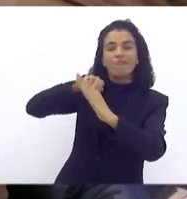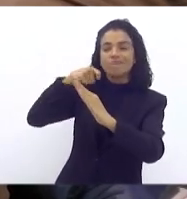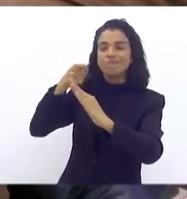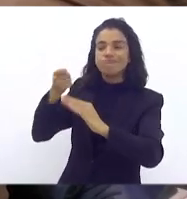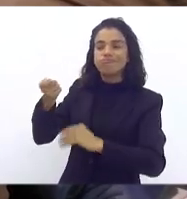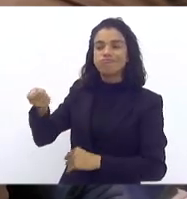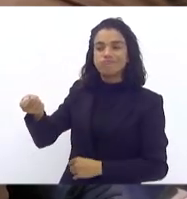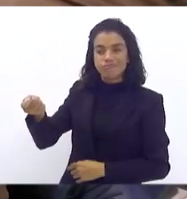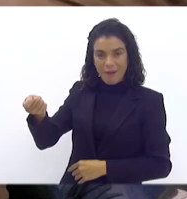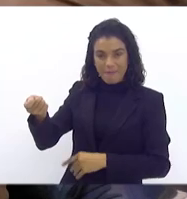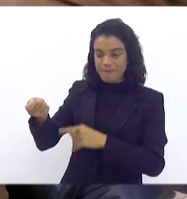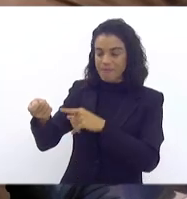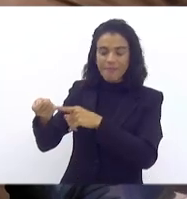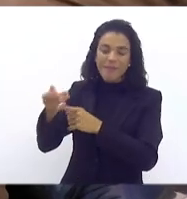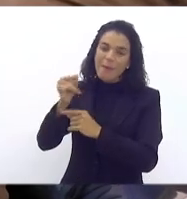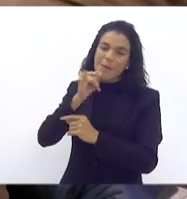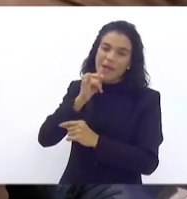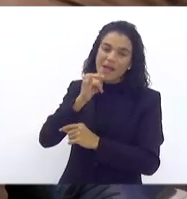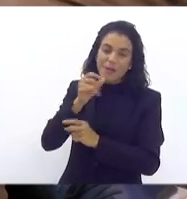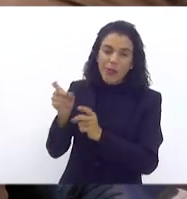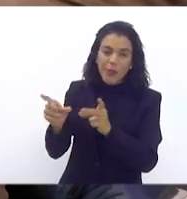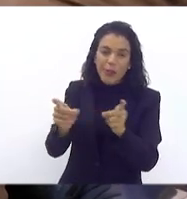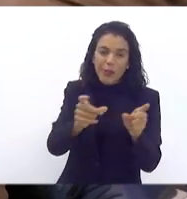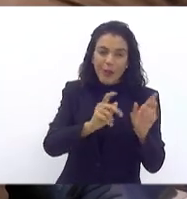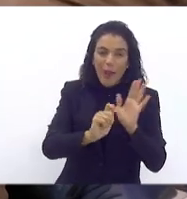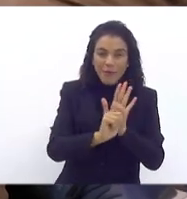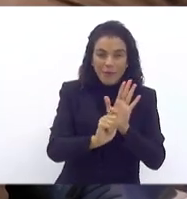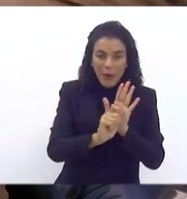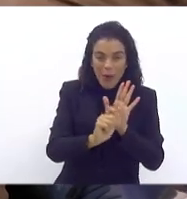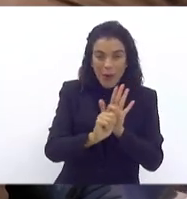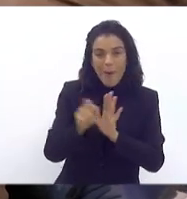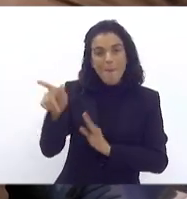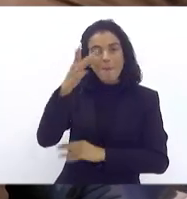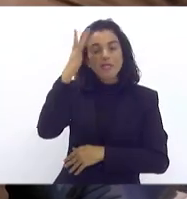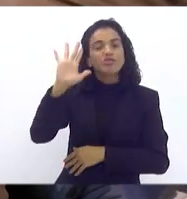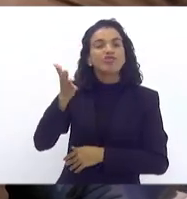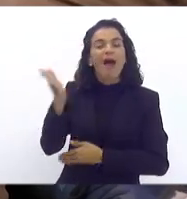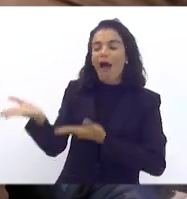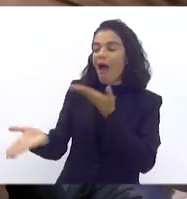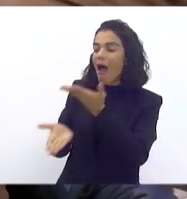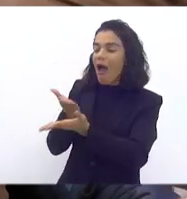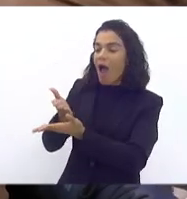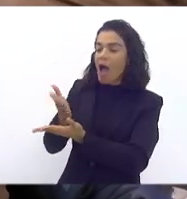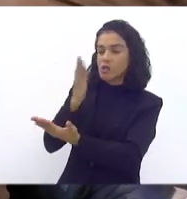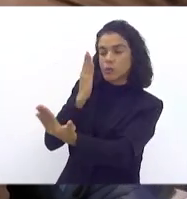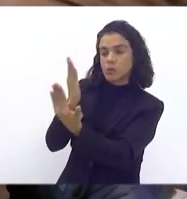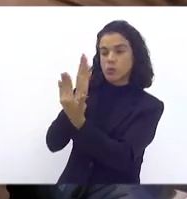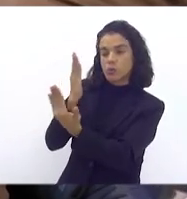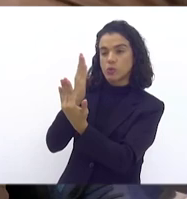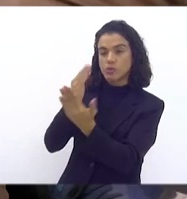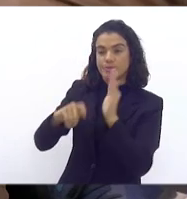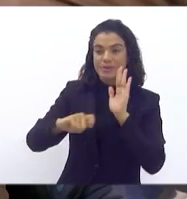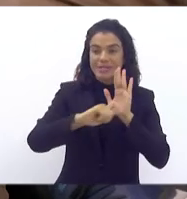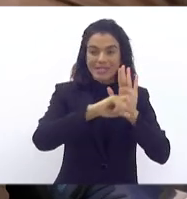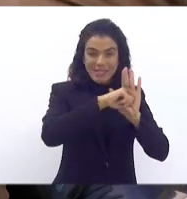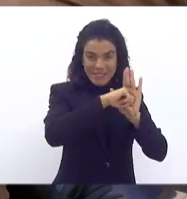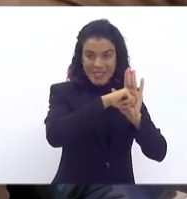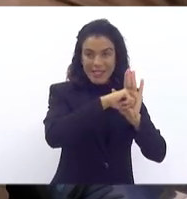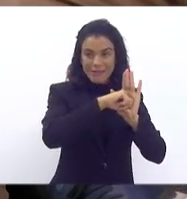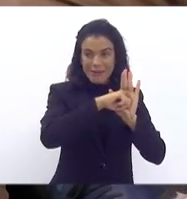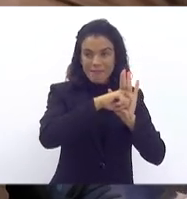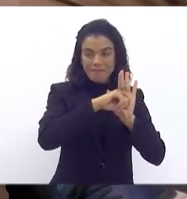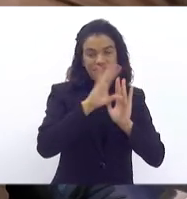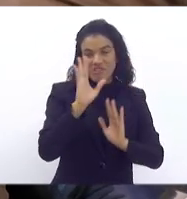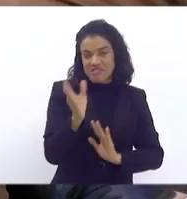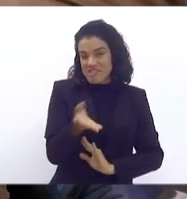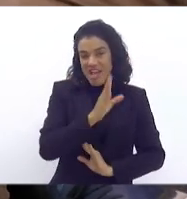pelo pelo por exemplo tráfico de drogas aquela pessoa já é tratada como uma suspeita de crime de início ela já